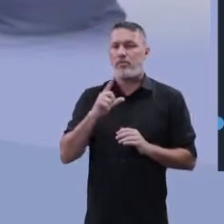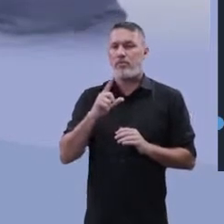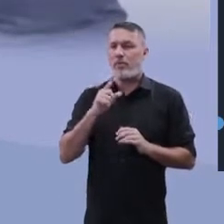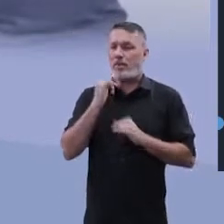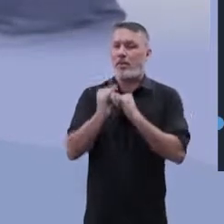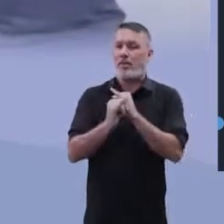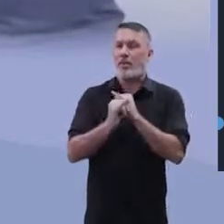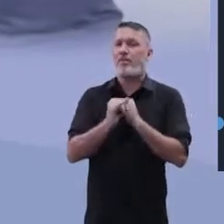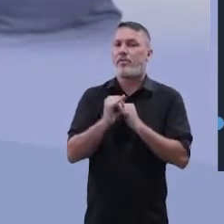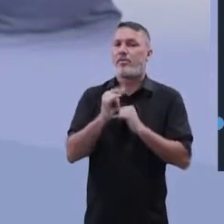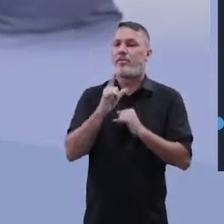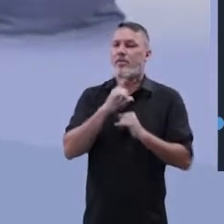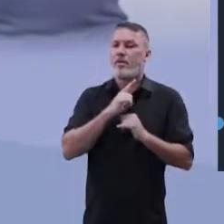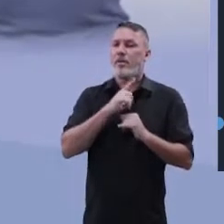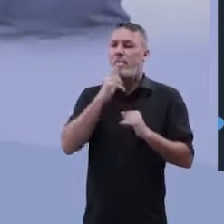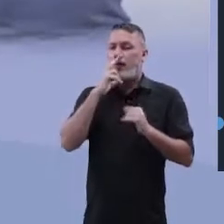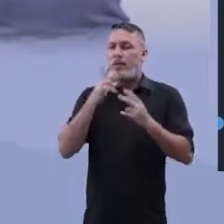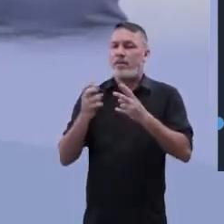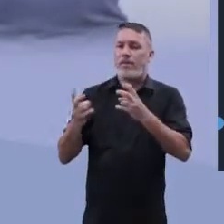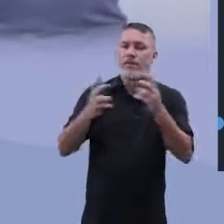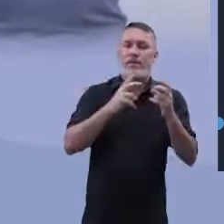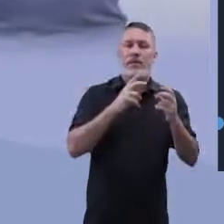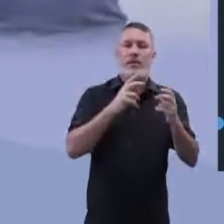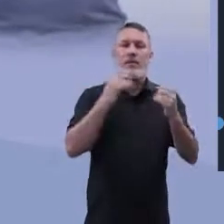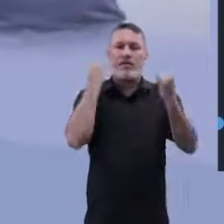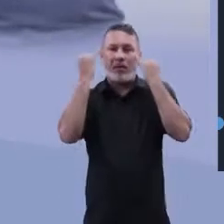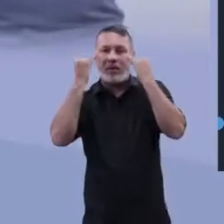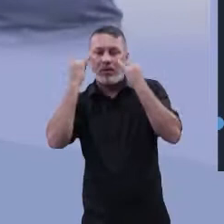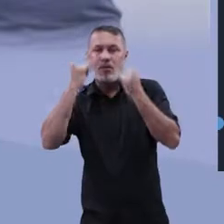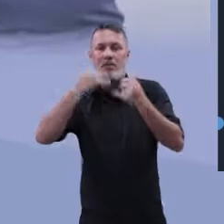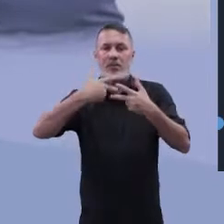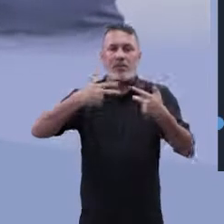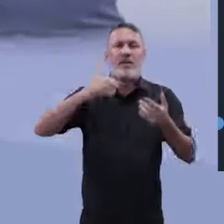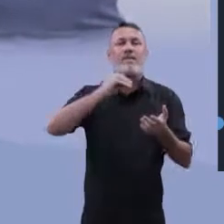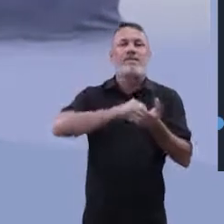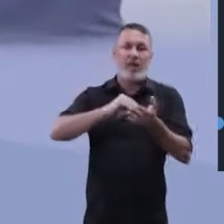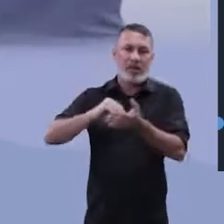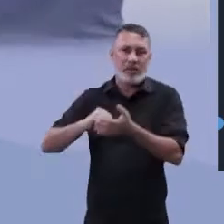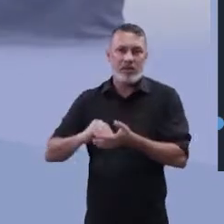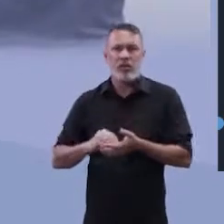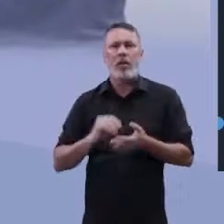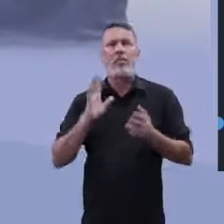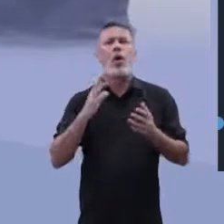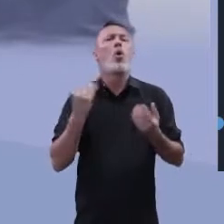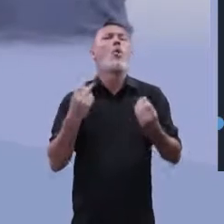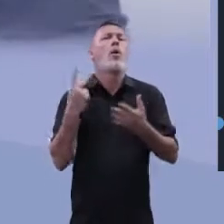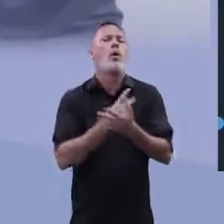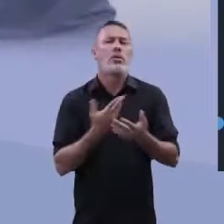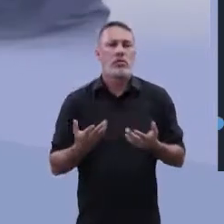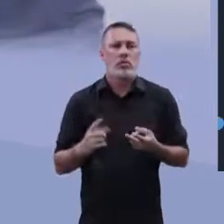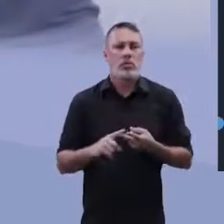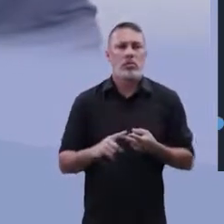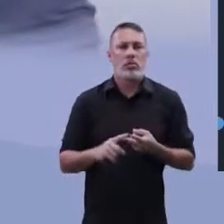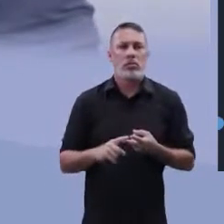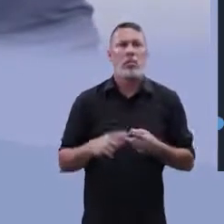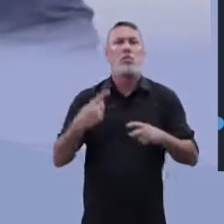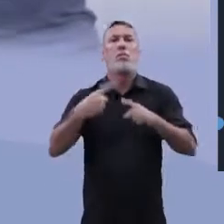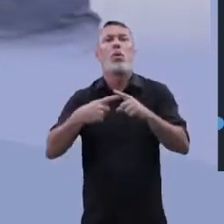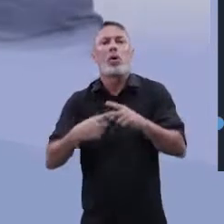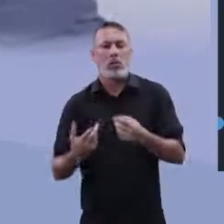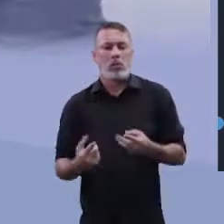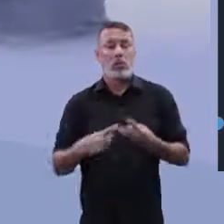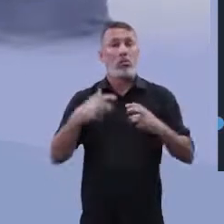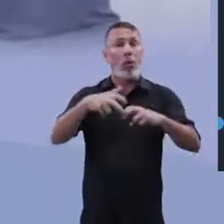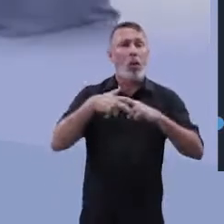Olha, a internet coleta informação das nossas navegações. Mas como acontece isso? Por que acontece isso? E